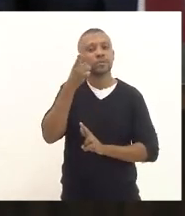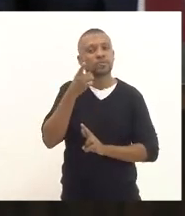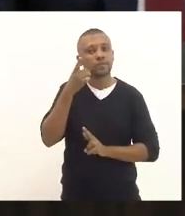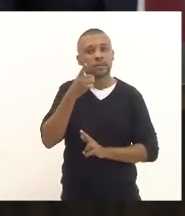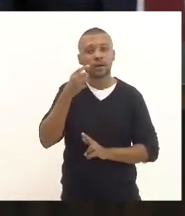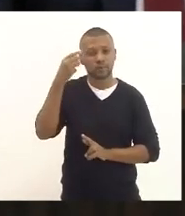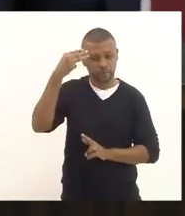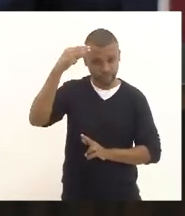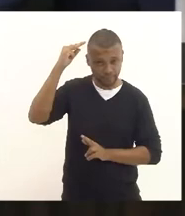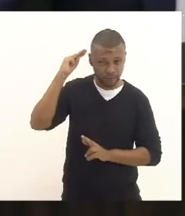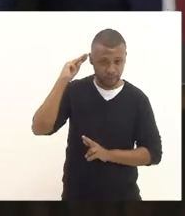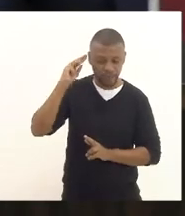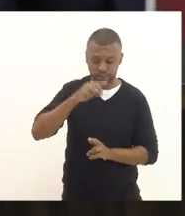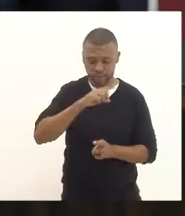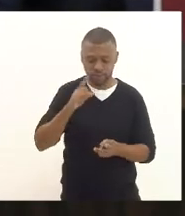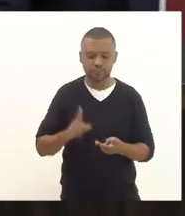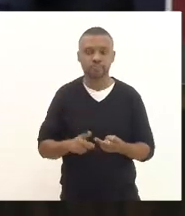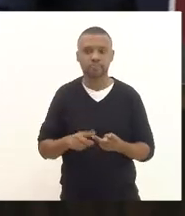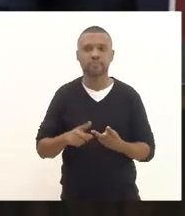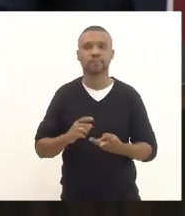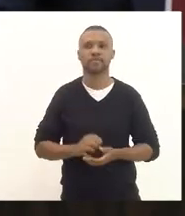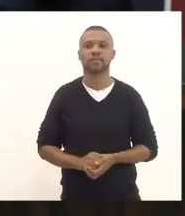Márcio Pacheco